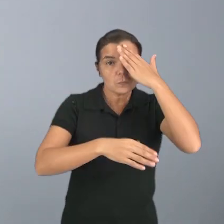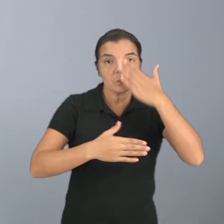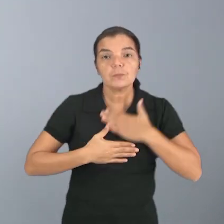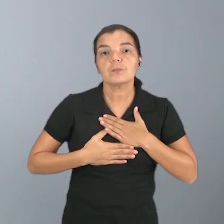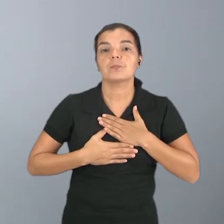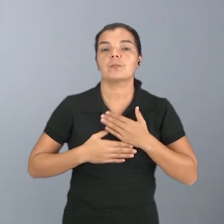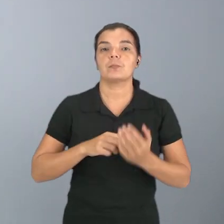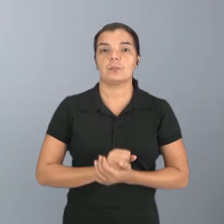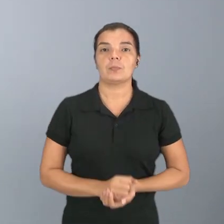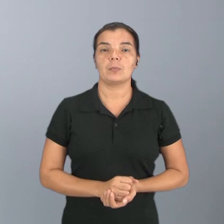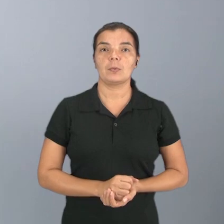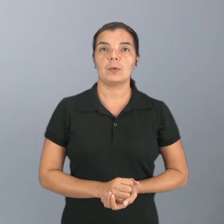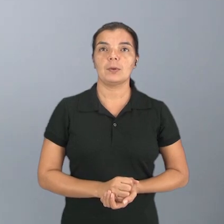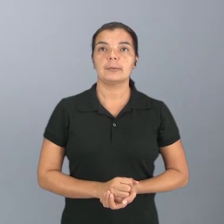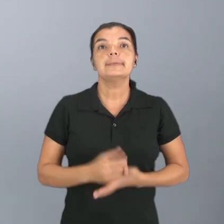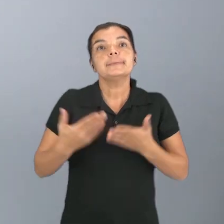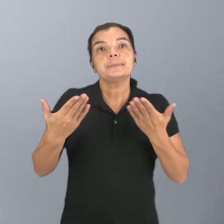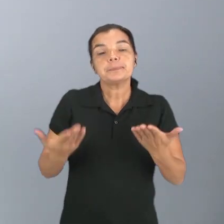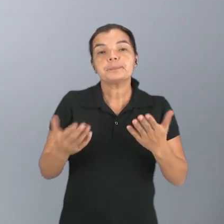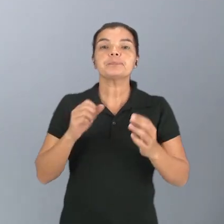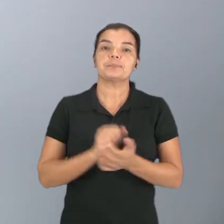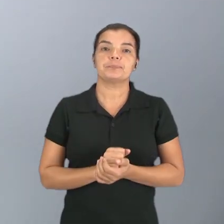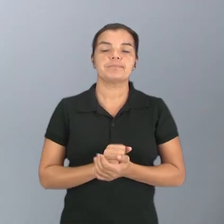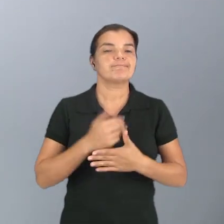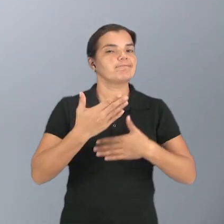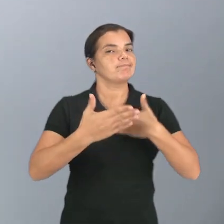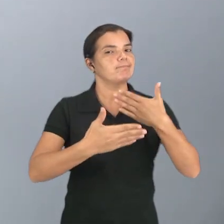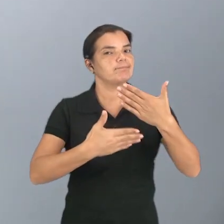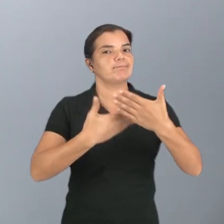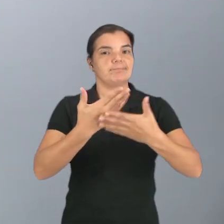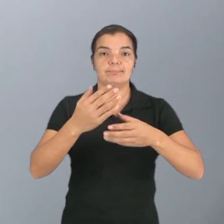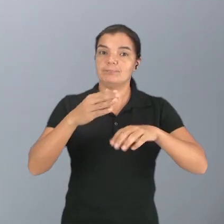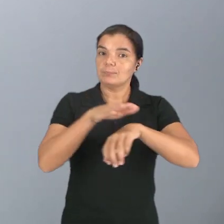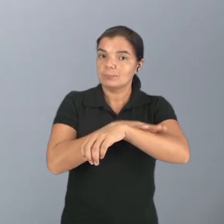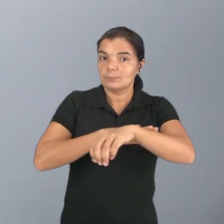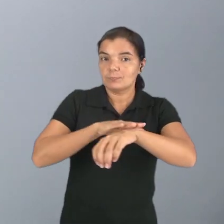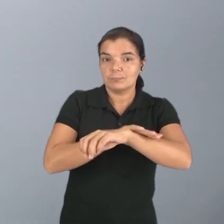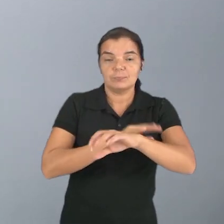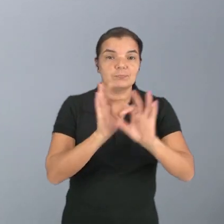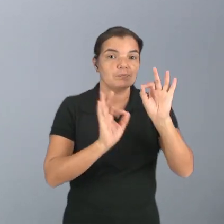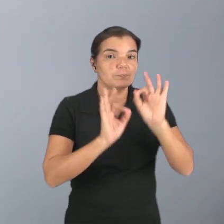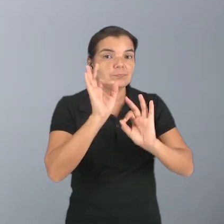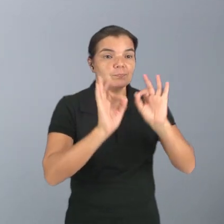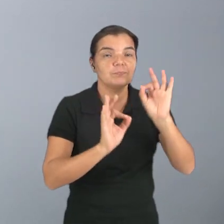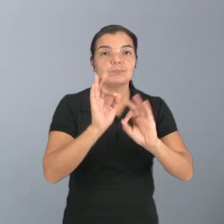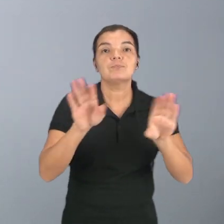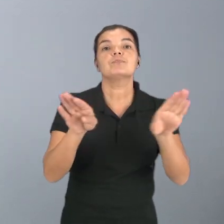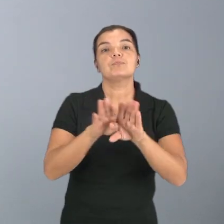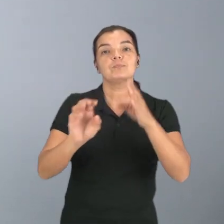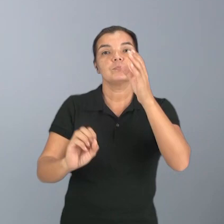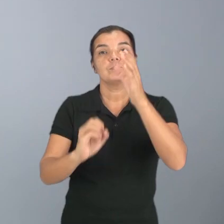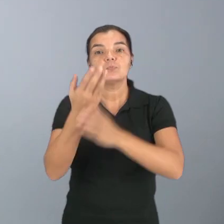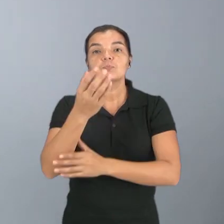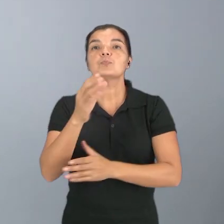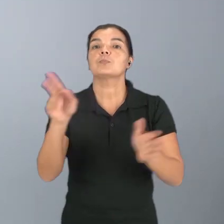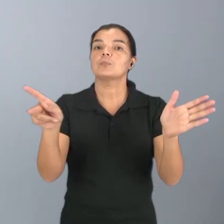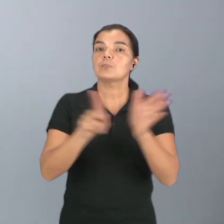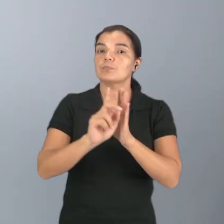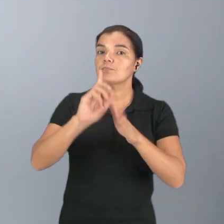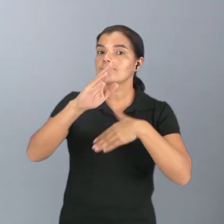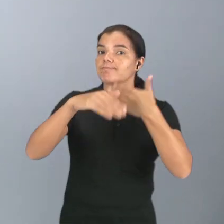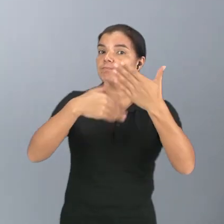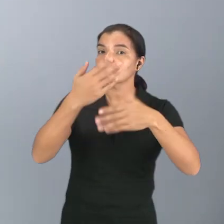corpo. E aí, conforme os tecidos vão se organizando também, eles vão dar origem a uma